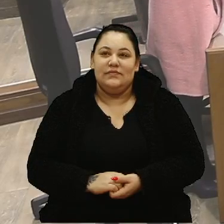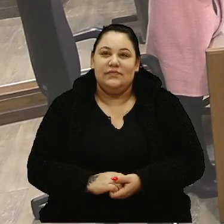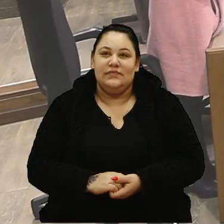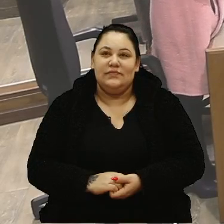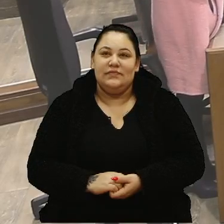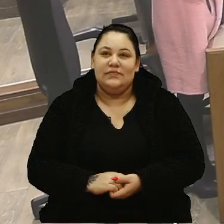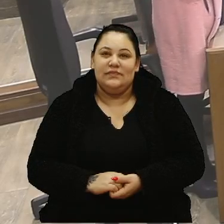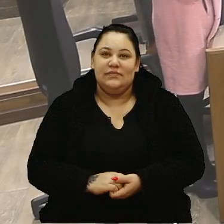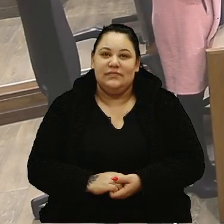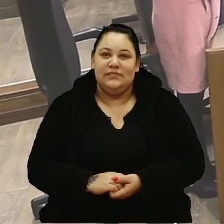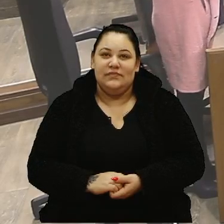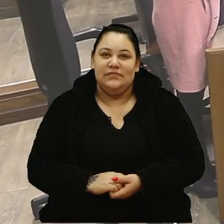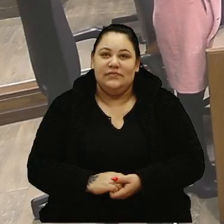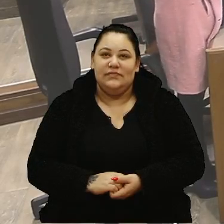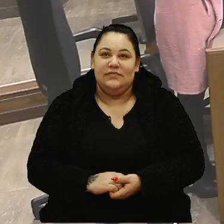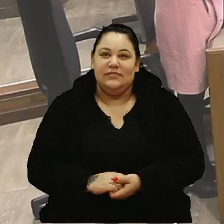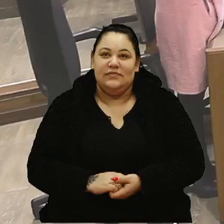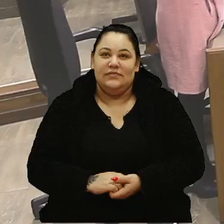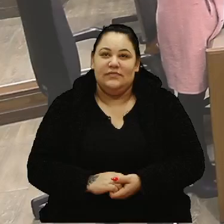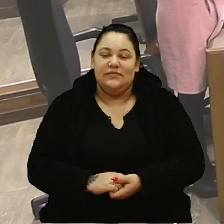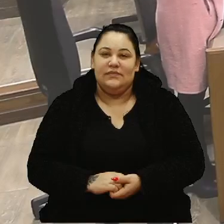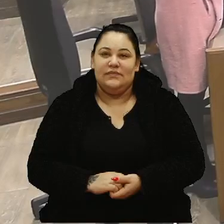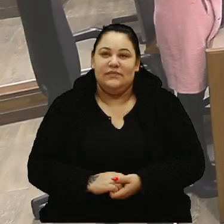Seu tempo está garantido, vereador. Obrigada.